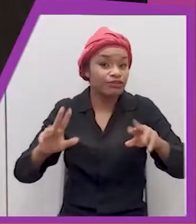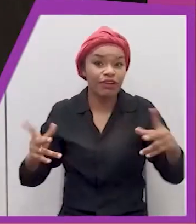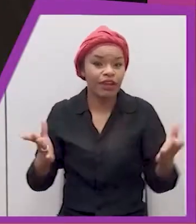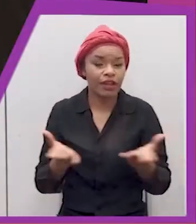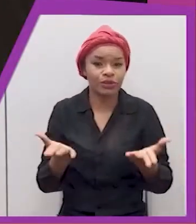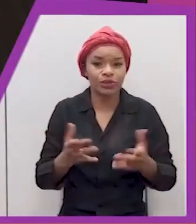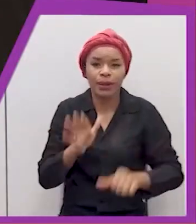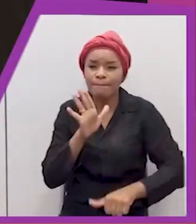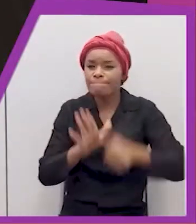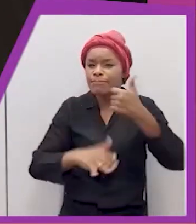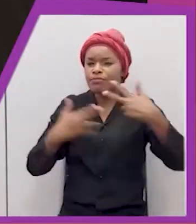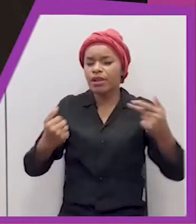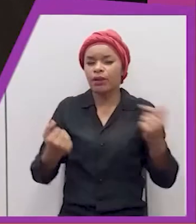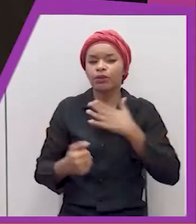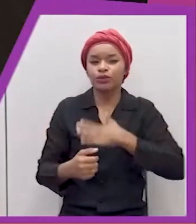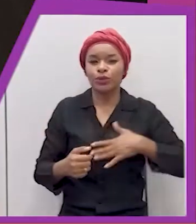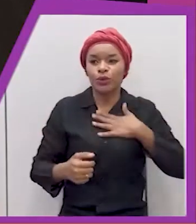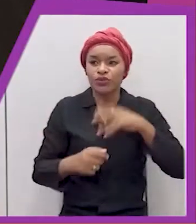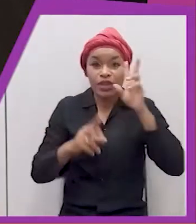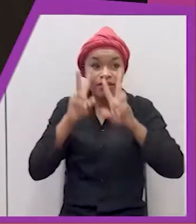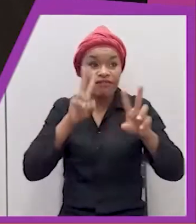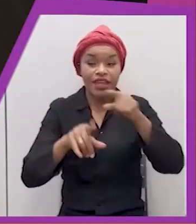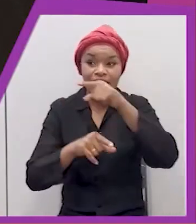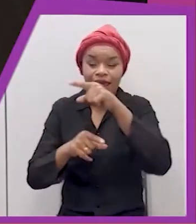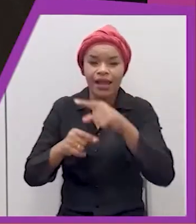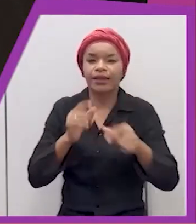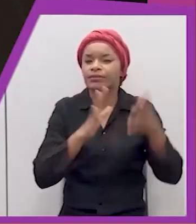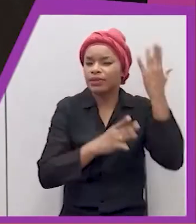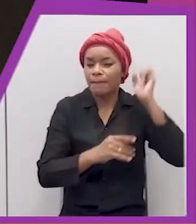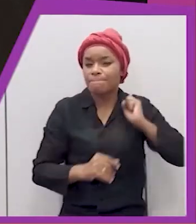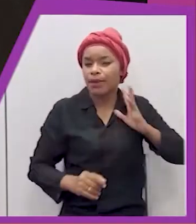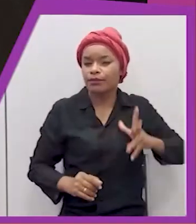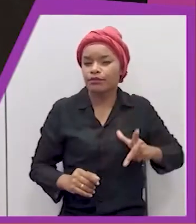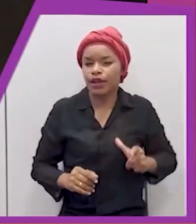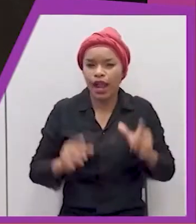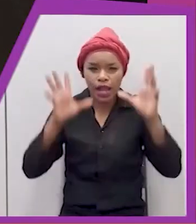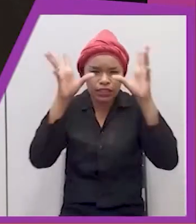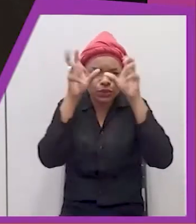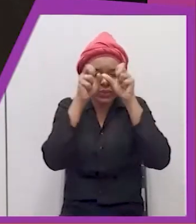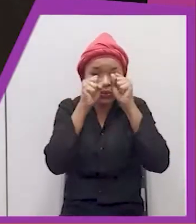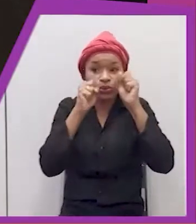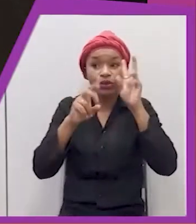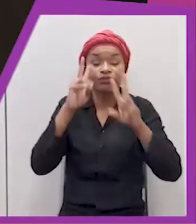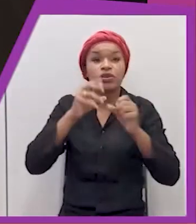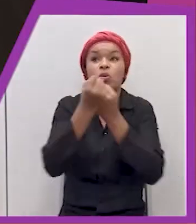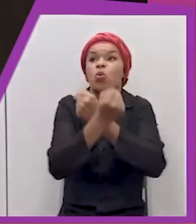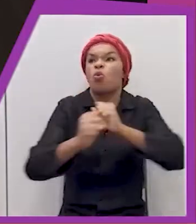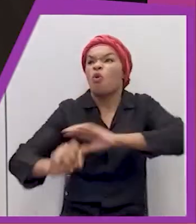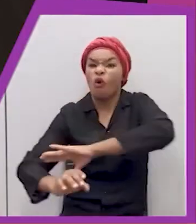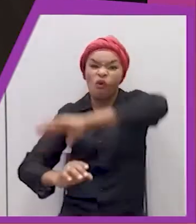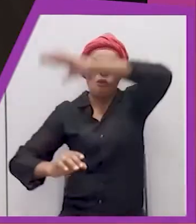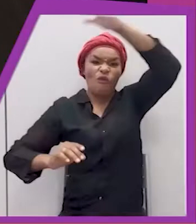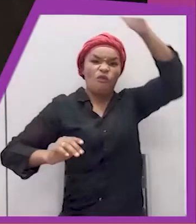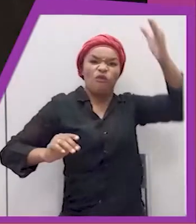chamava de vó Chico e quando eu tinha 5 anos ele tinha uma padaria e um dia ele me levou para conhecer essa padaria era